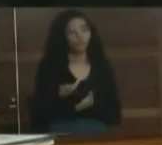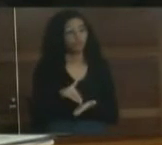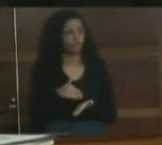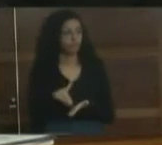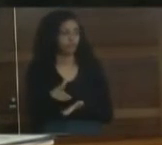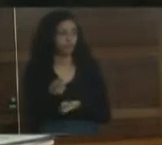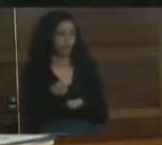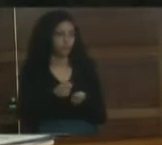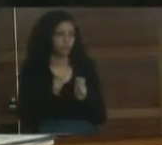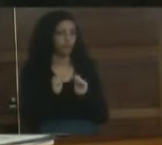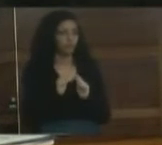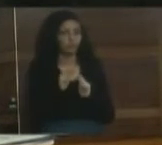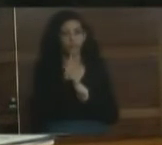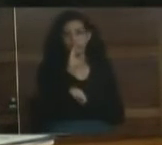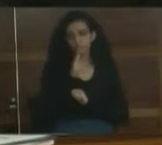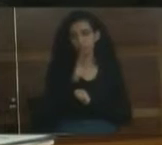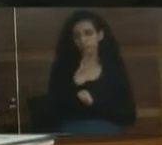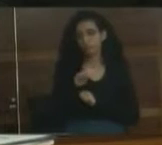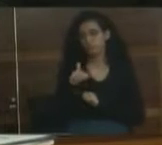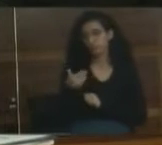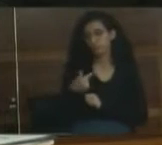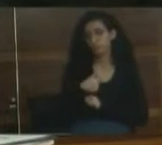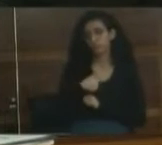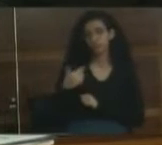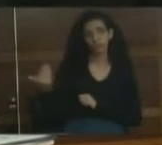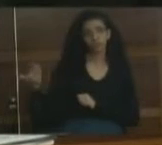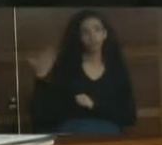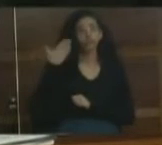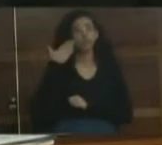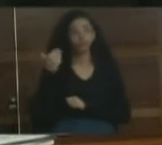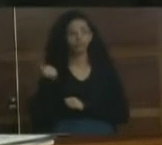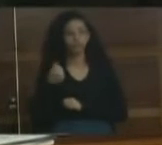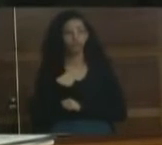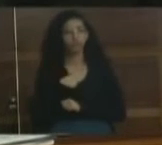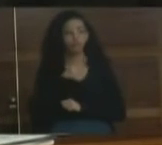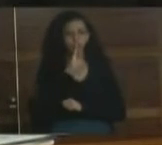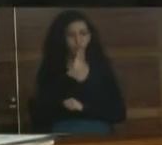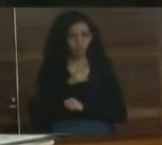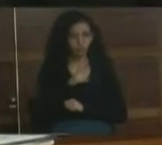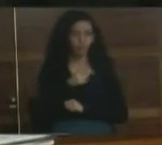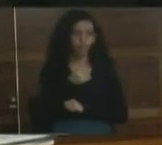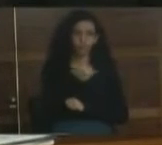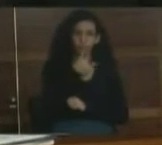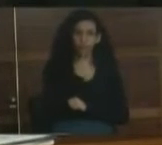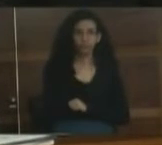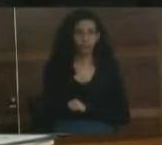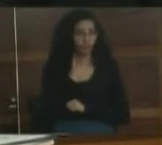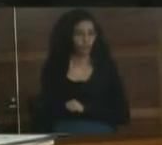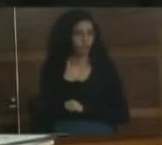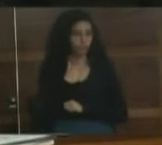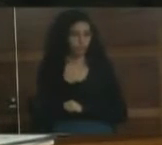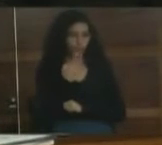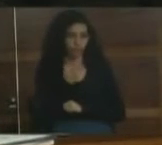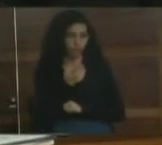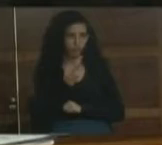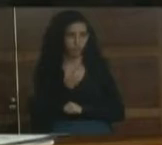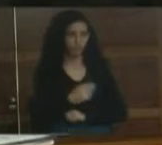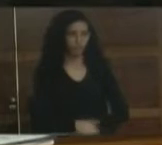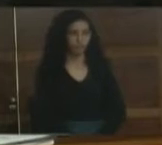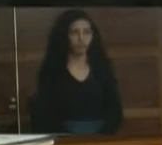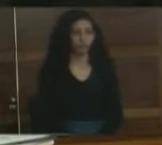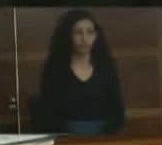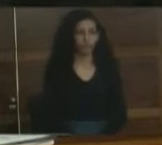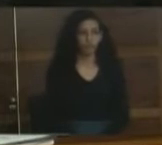responder eu só quando chegar para mim eu faço um impacto então infelizmente eu não posso te falar porque eu não tô participando não